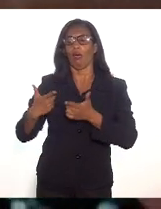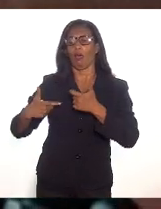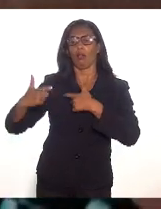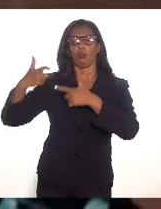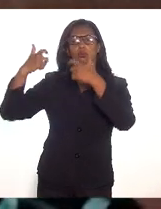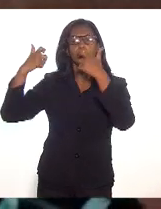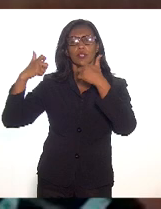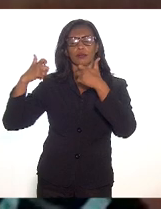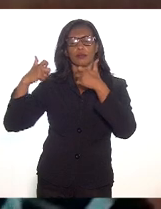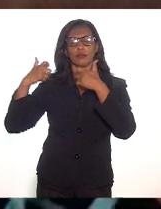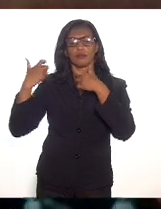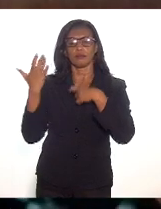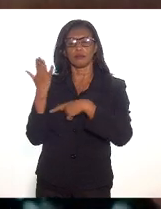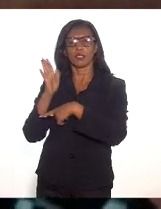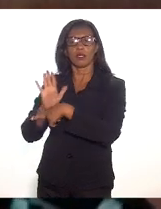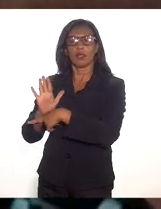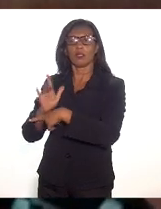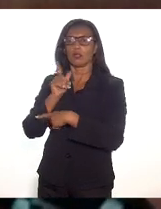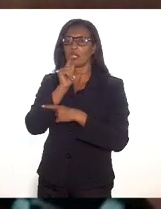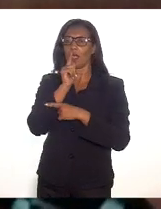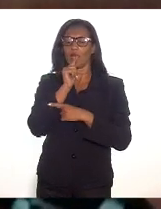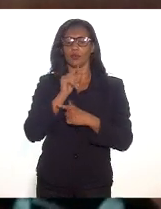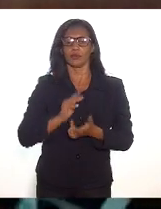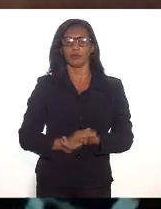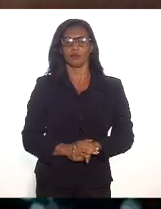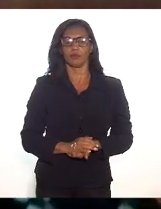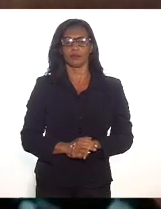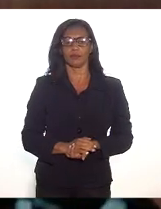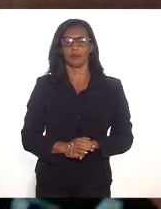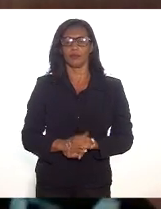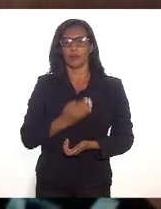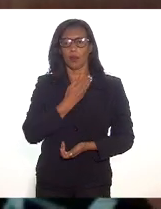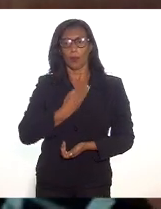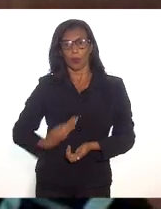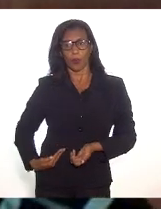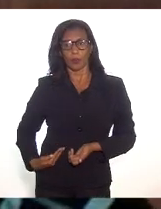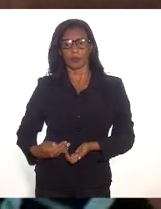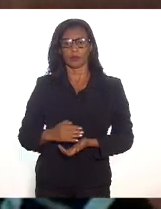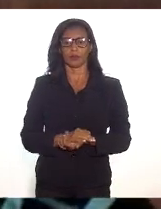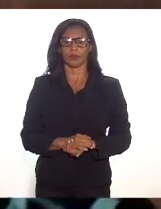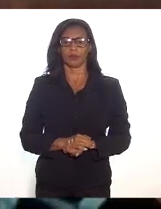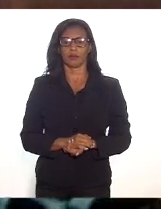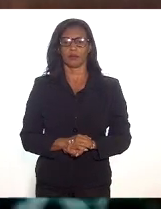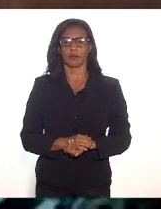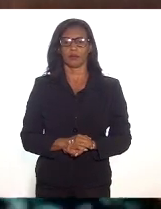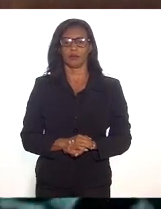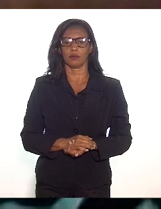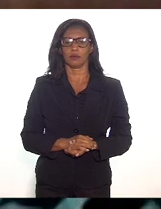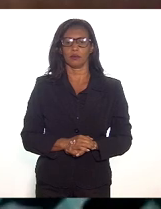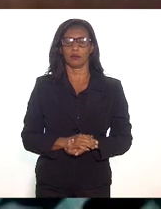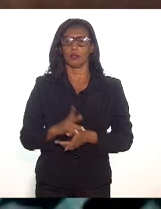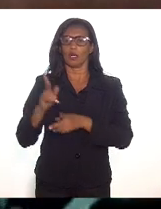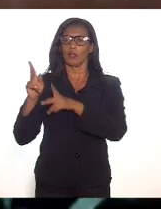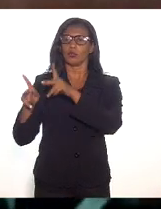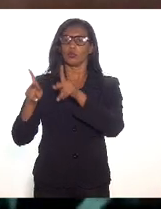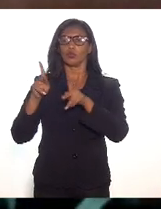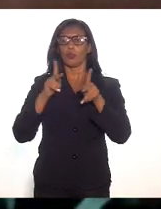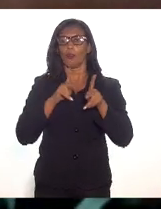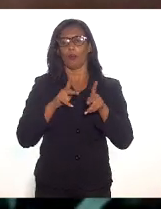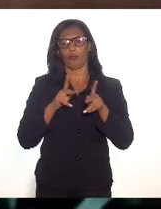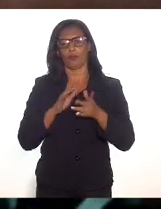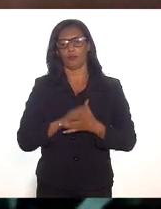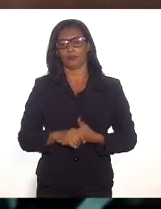defesa da água pública por parte dos povos originários na